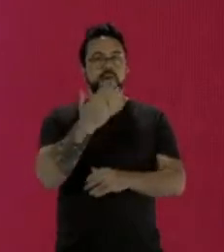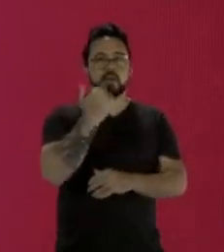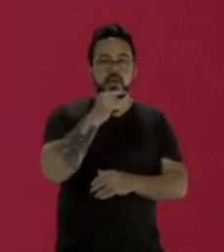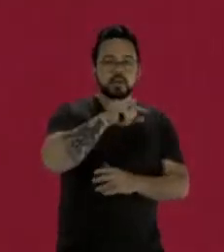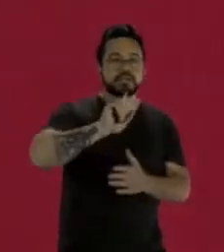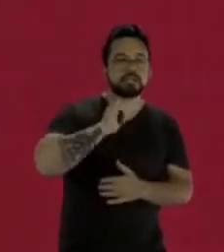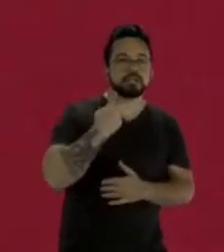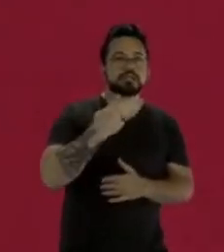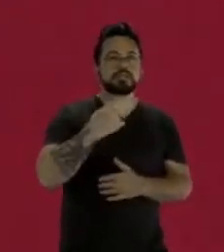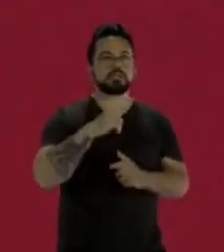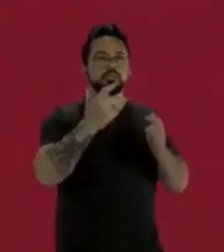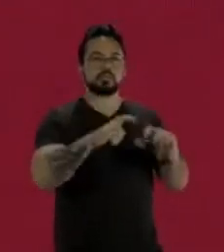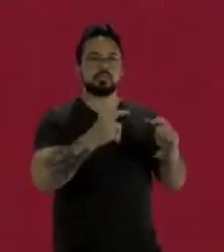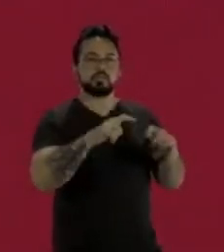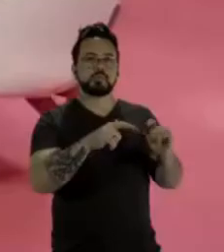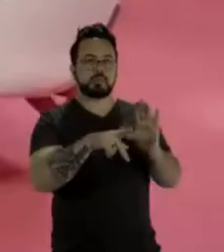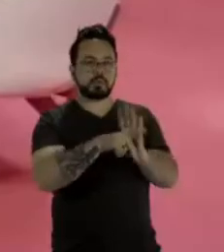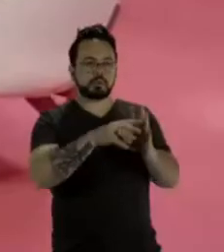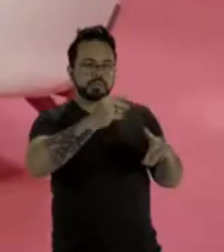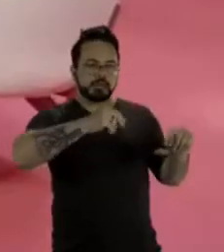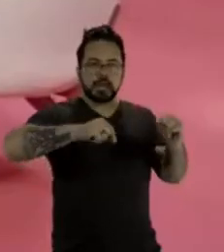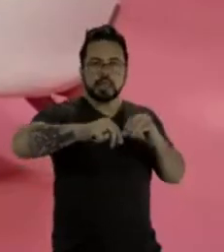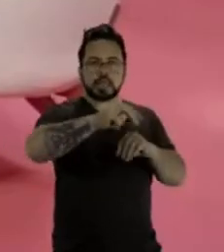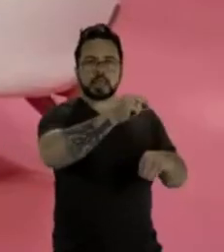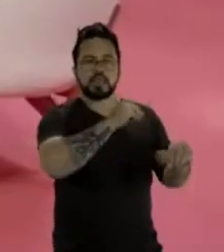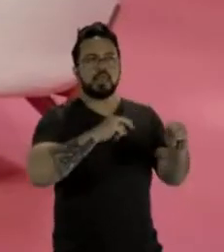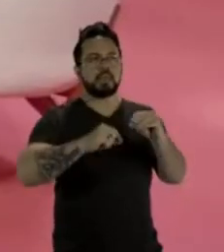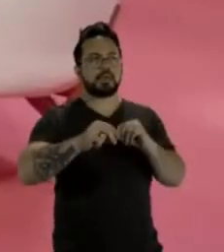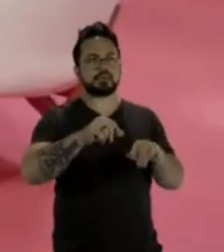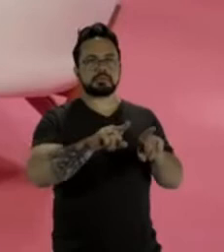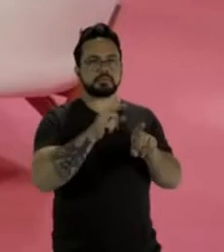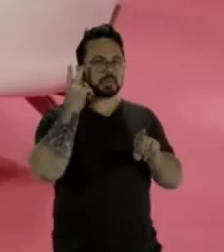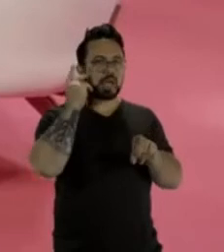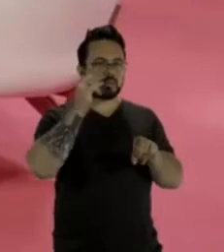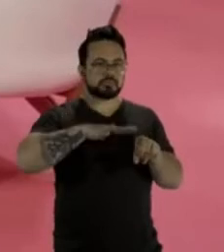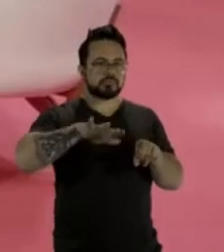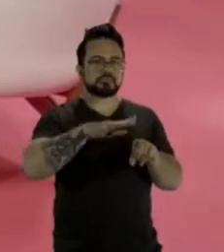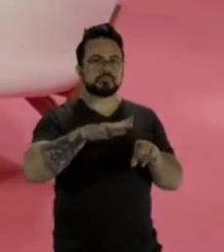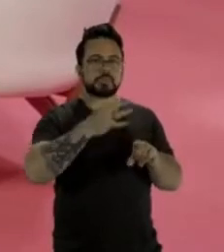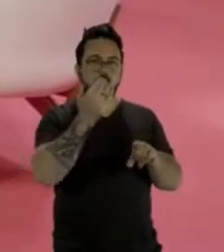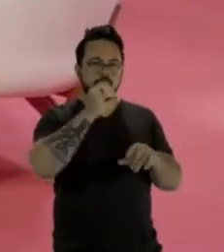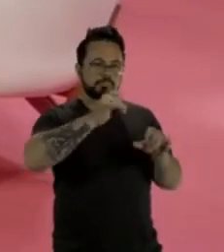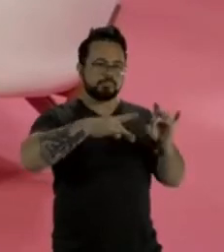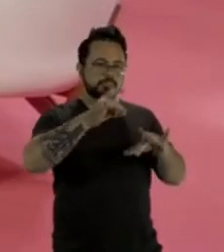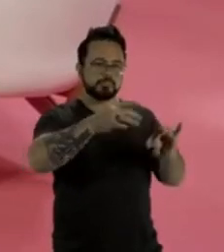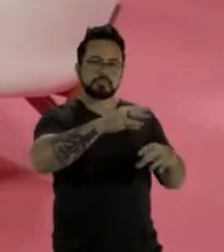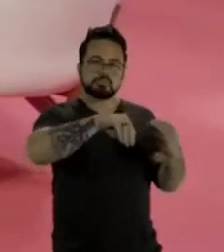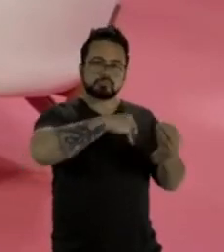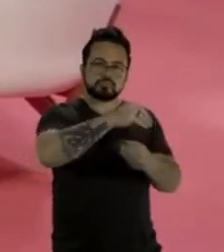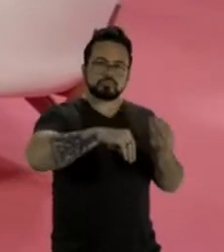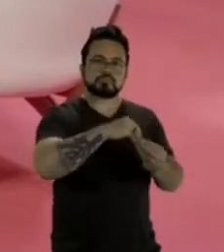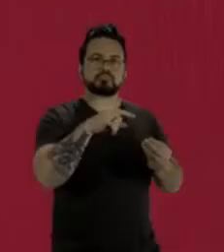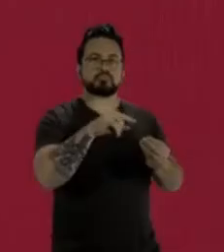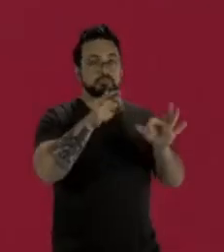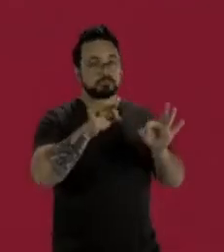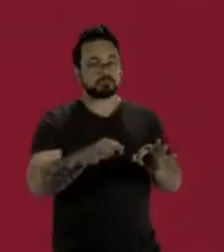e cair para um ponto de minhocário ou de uma composteira, compostagem natural que você faz. Como é que vocês enxergam